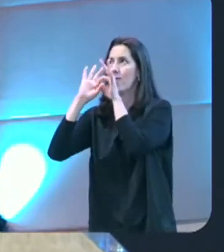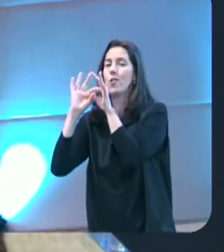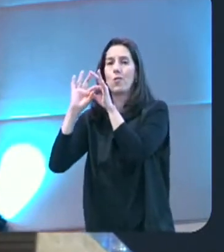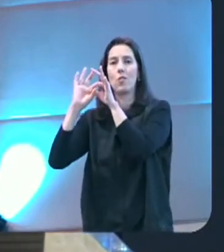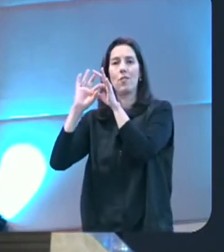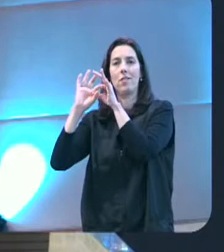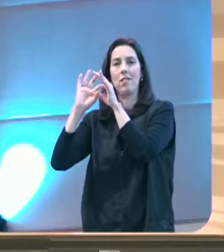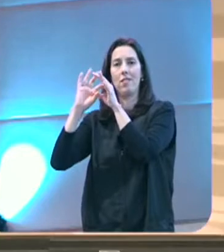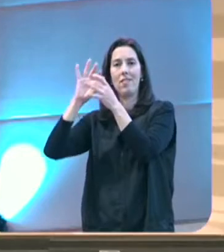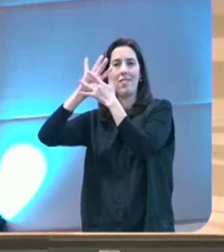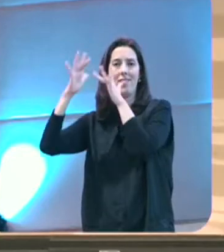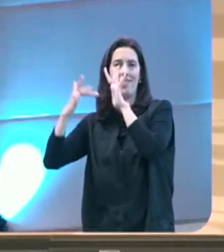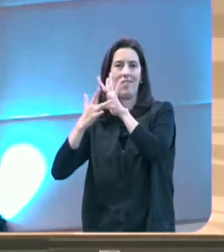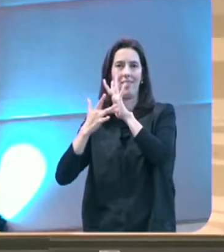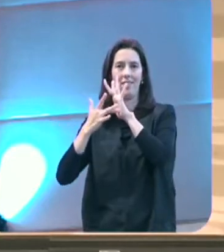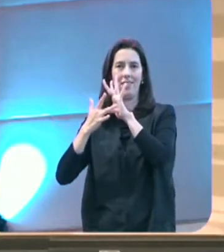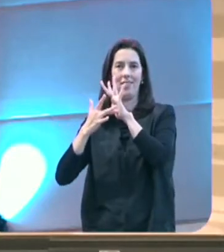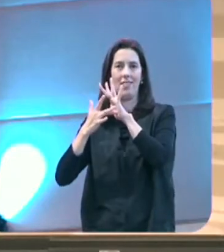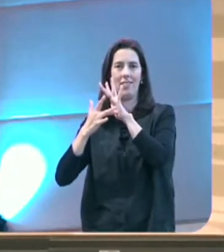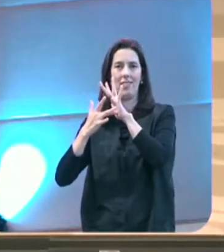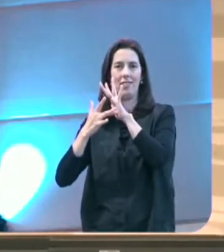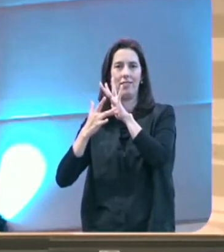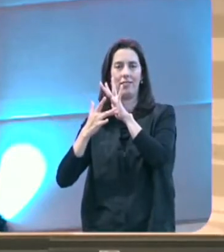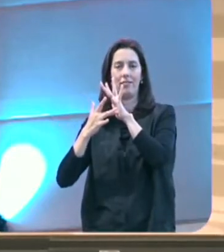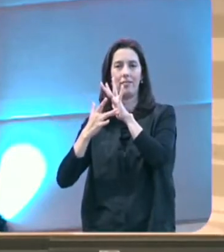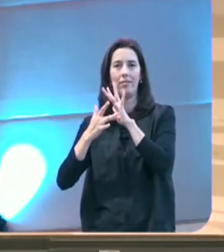Há uns anos li uma história,